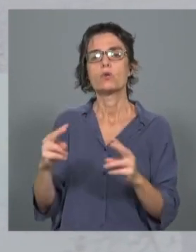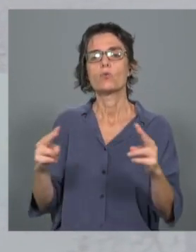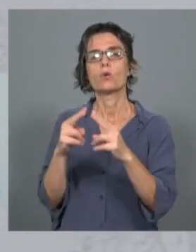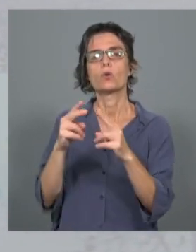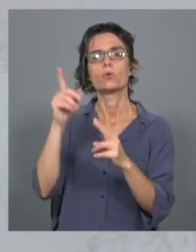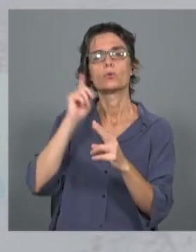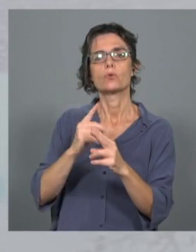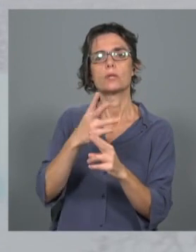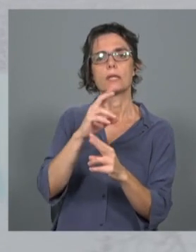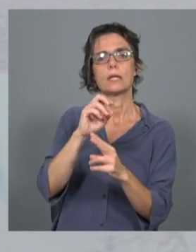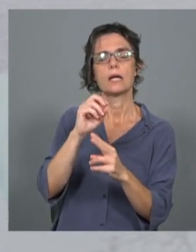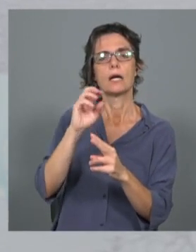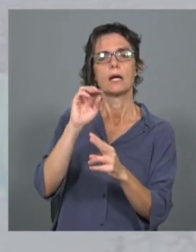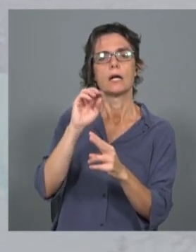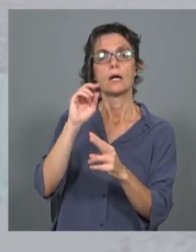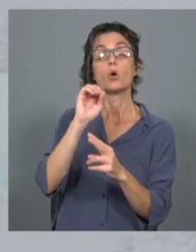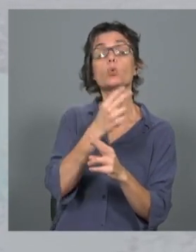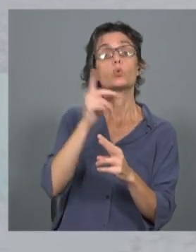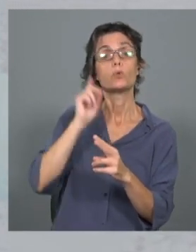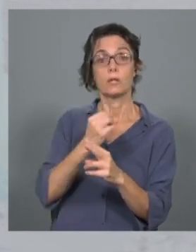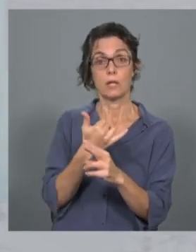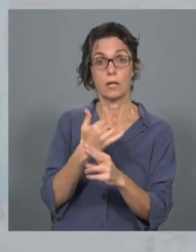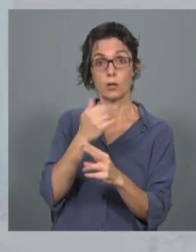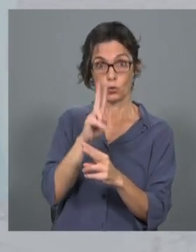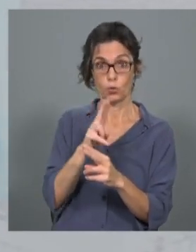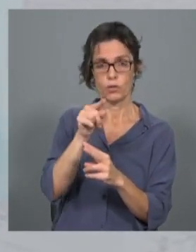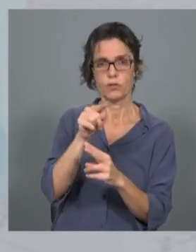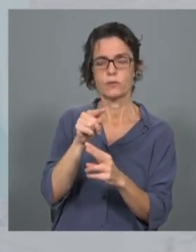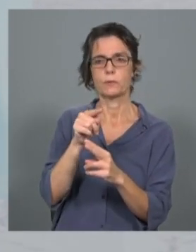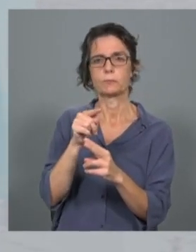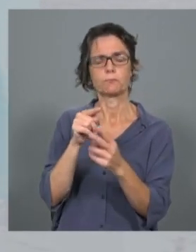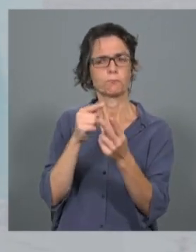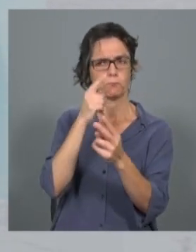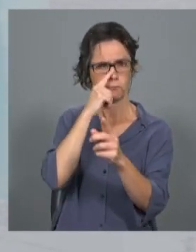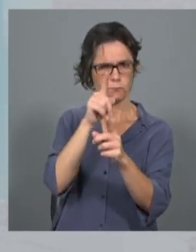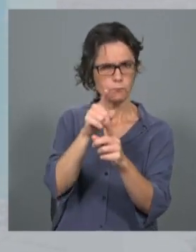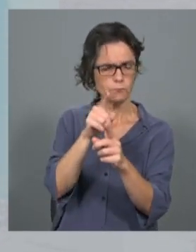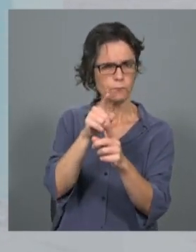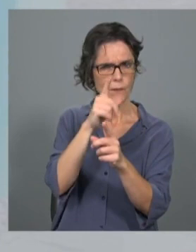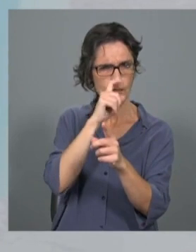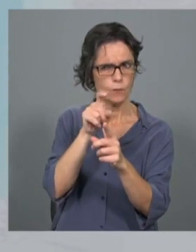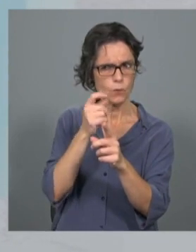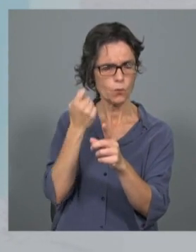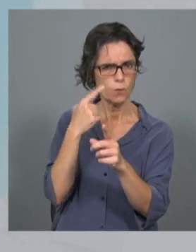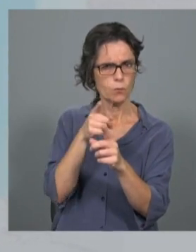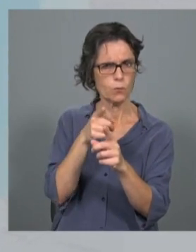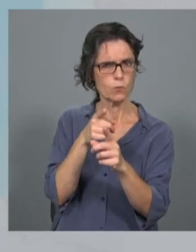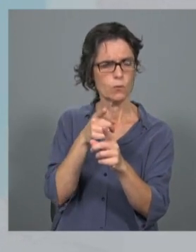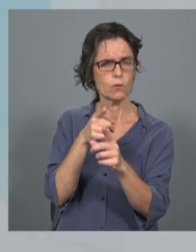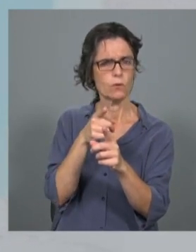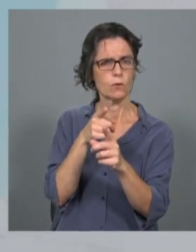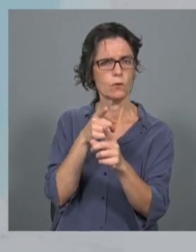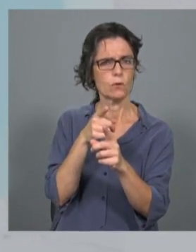dia 2 de outubro, não é? Há aqui uma proposta também, como recordou há pouco, antes de começar a gravar, o Frei Hermínio falava